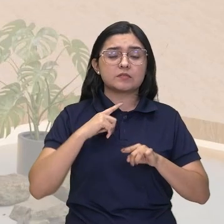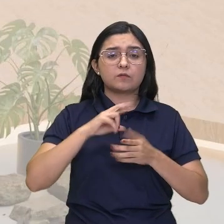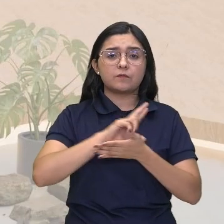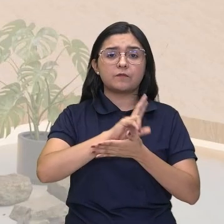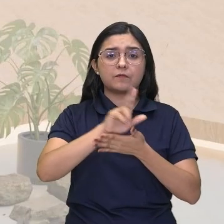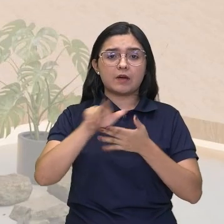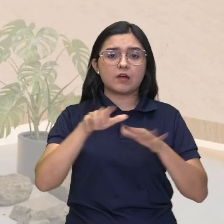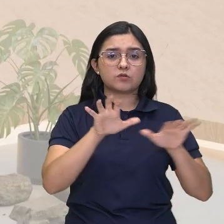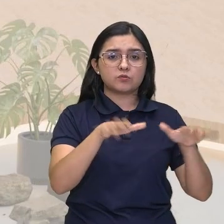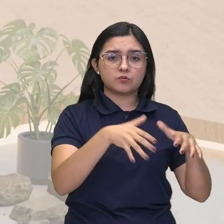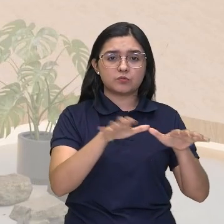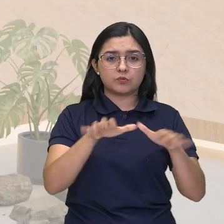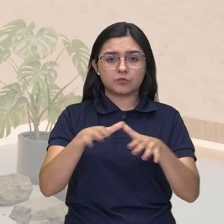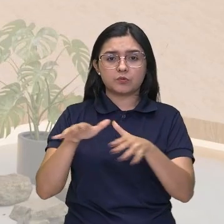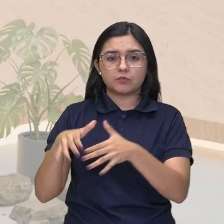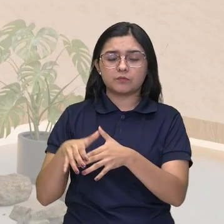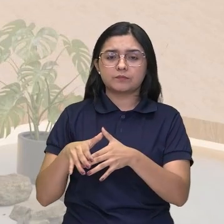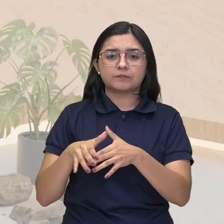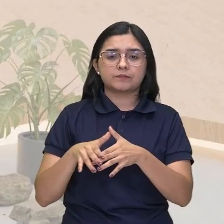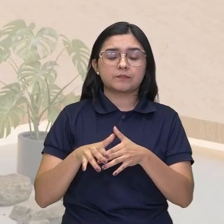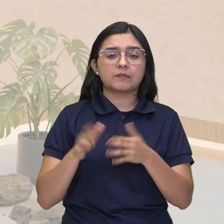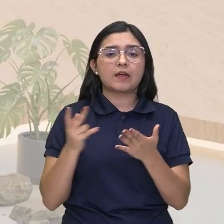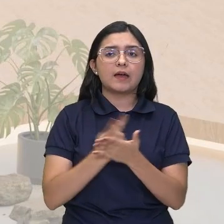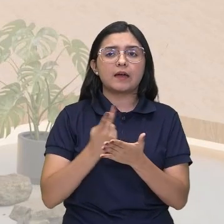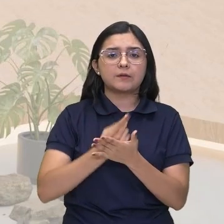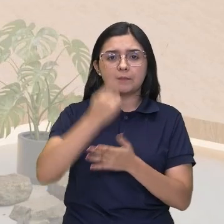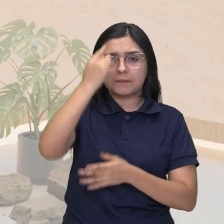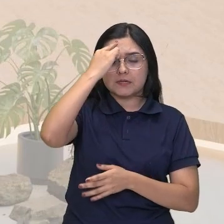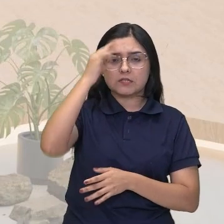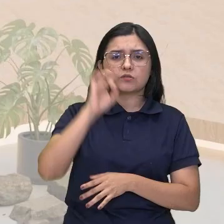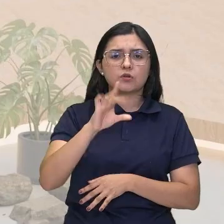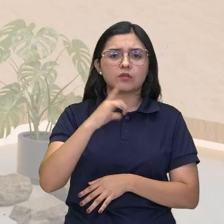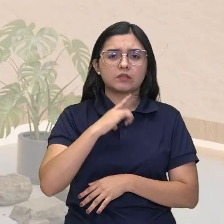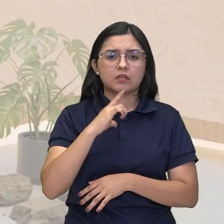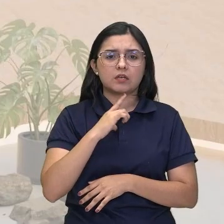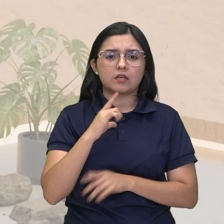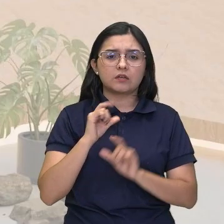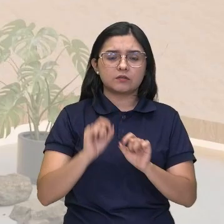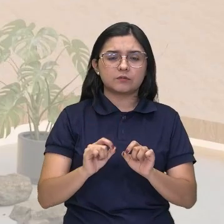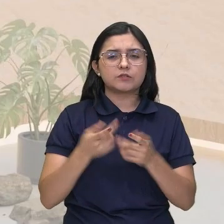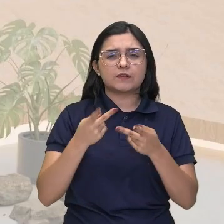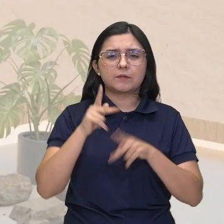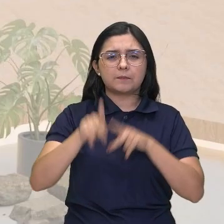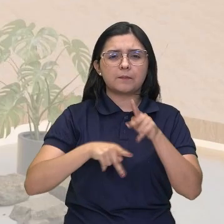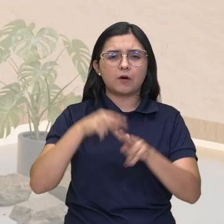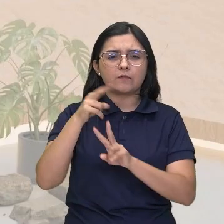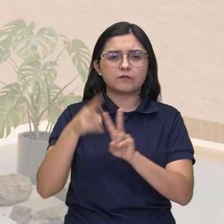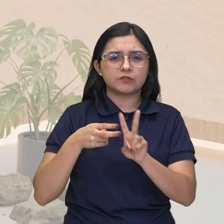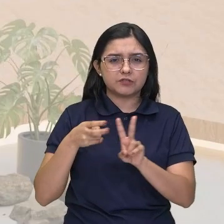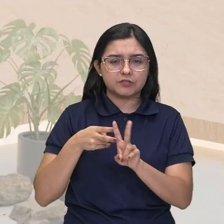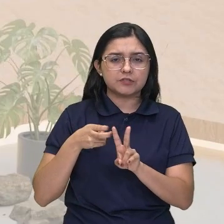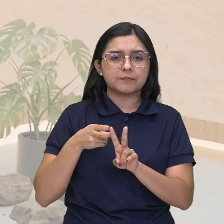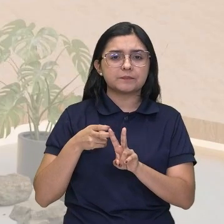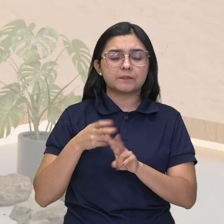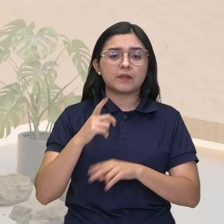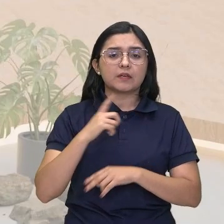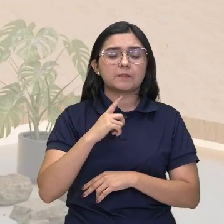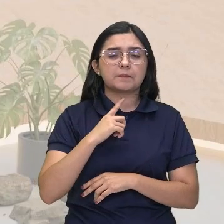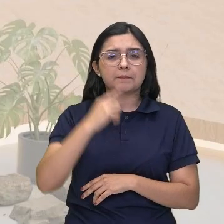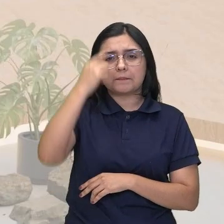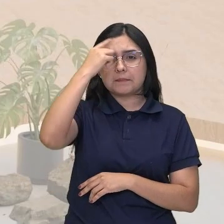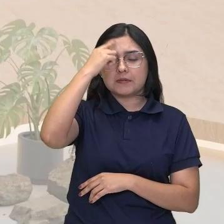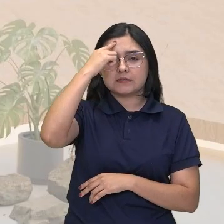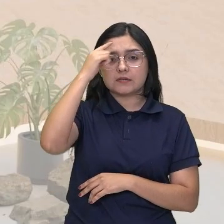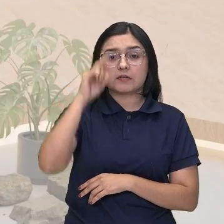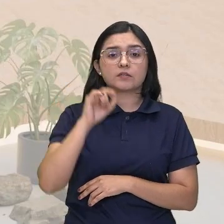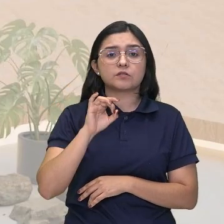grupos, né, é um erro pensar que nós temos apenas, quando a gente fala de povos originários, povos indígenas, né, de pensar